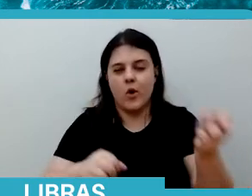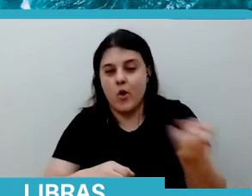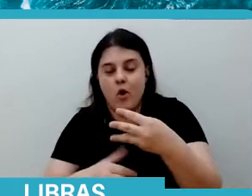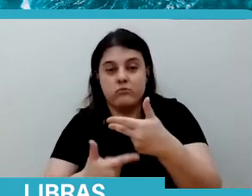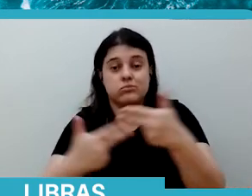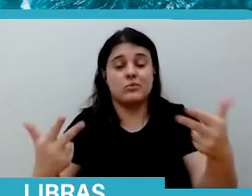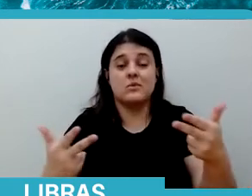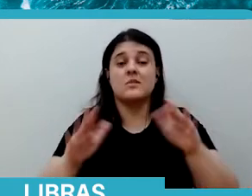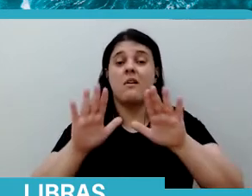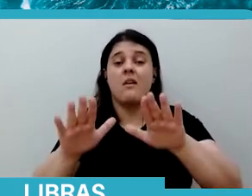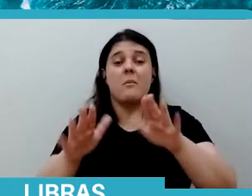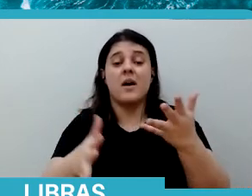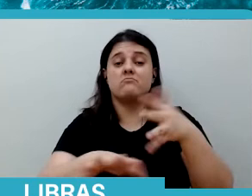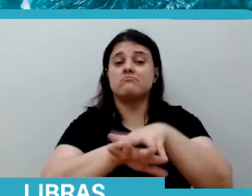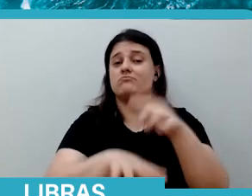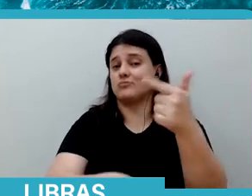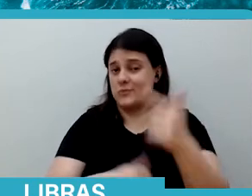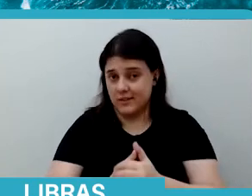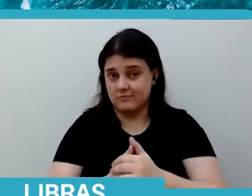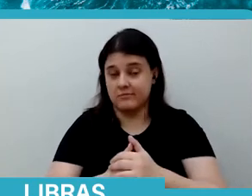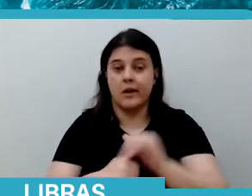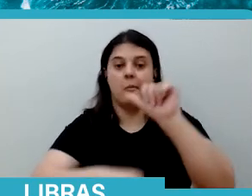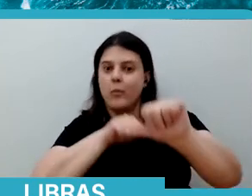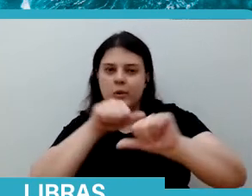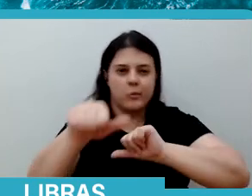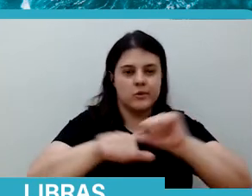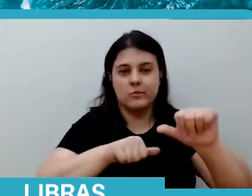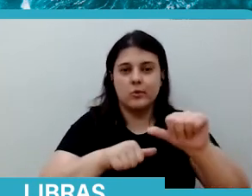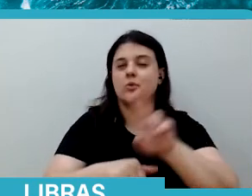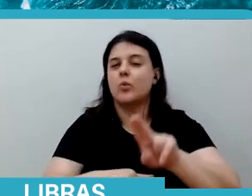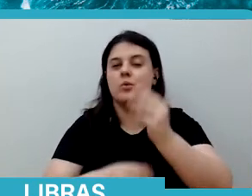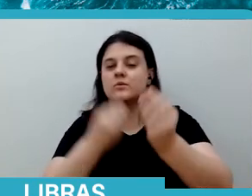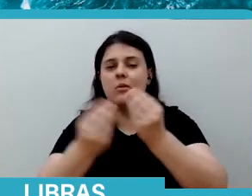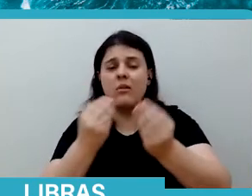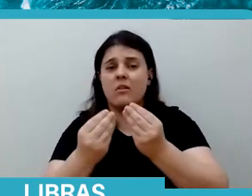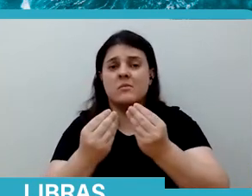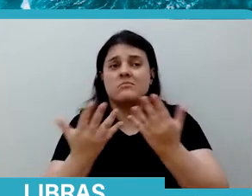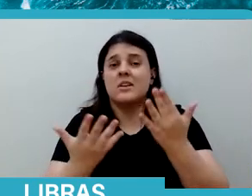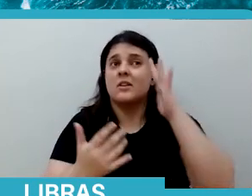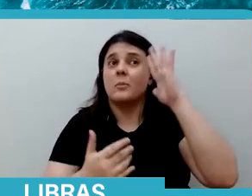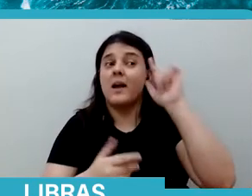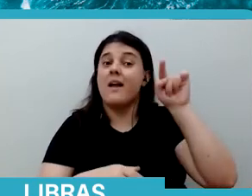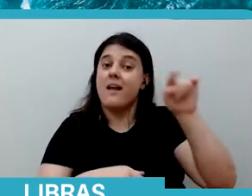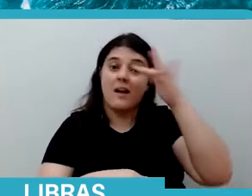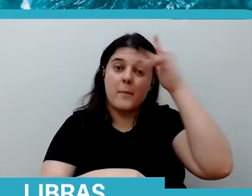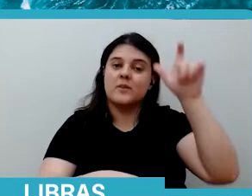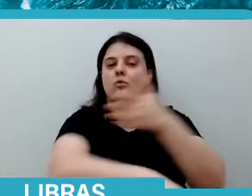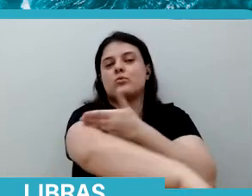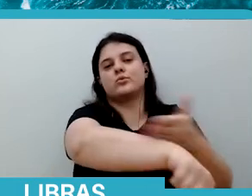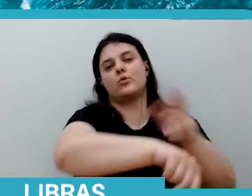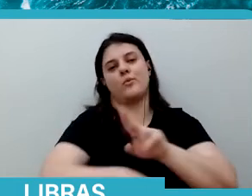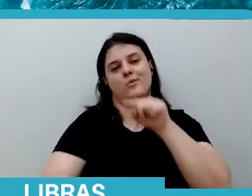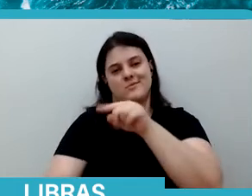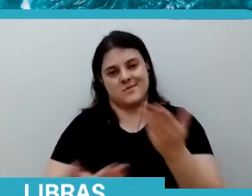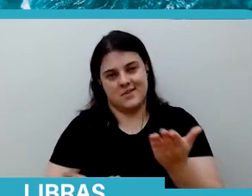que ele não é inclusivo você muda muita forma dele usar e você não pensa na pessoa que está habituado a usar aquele